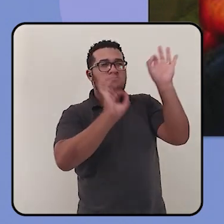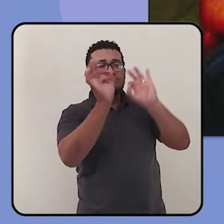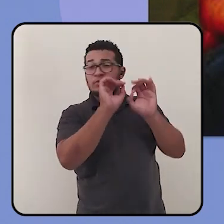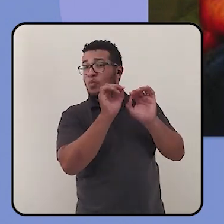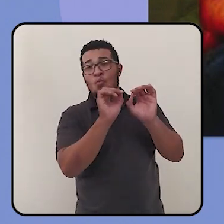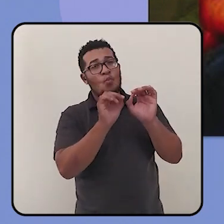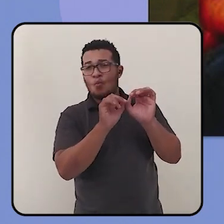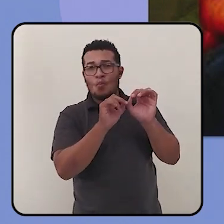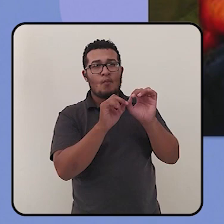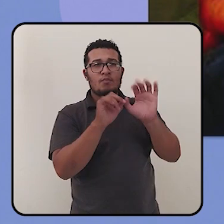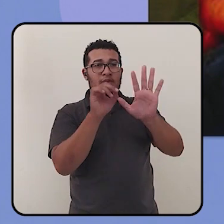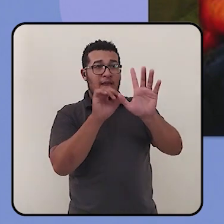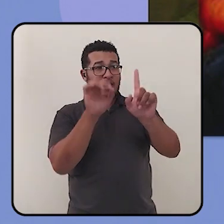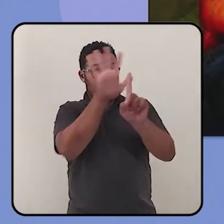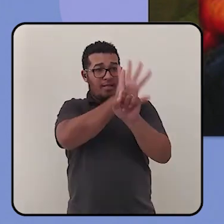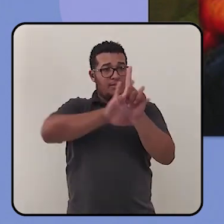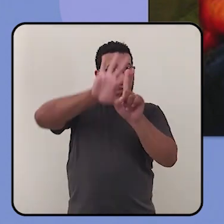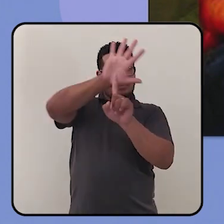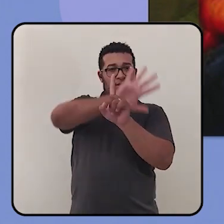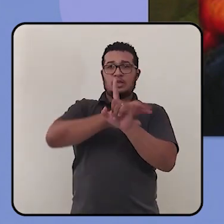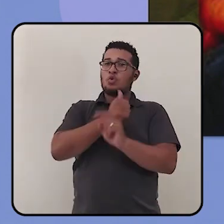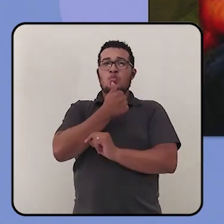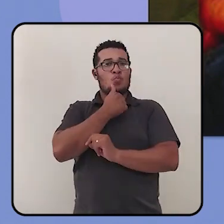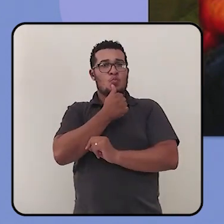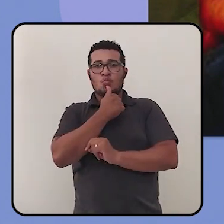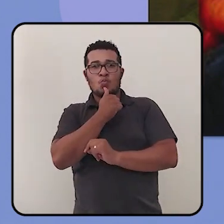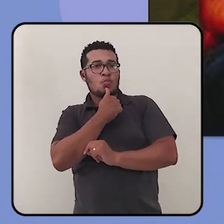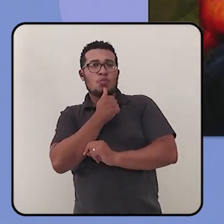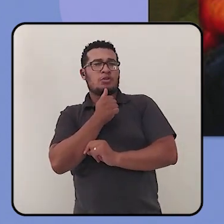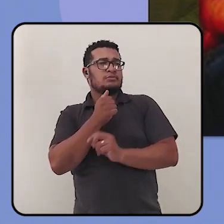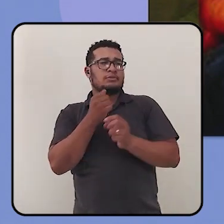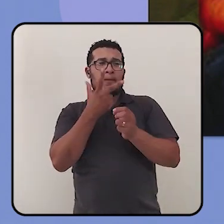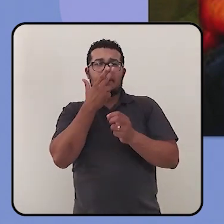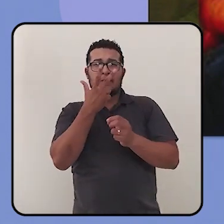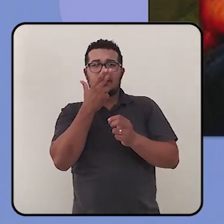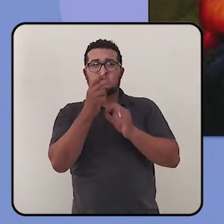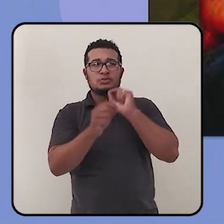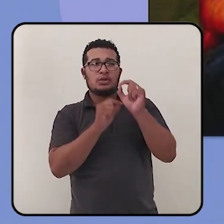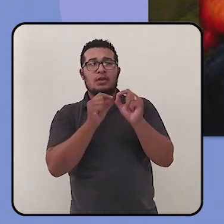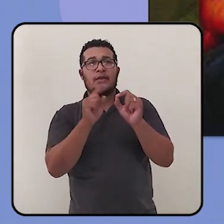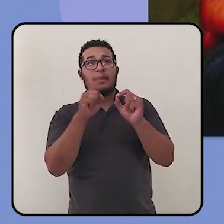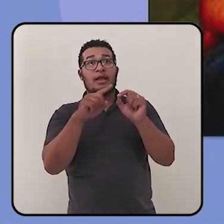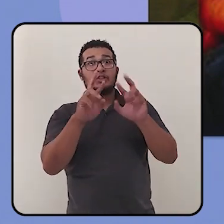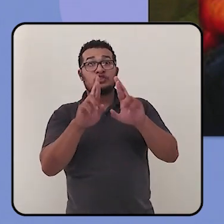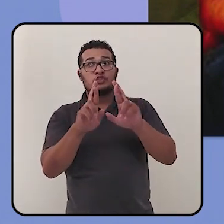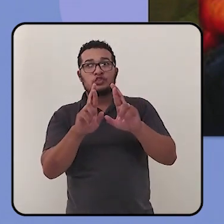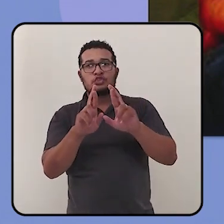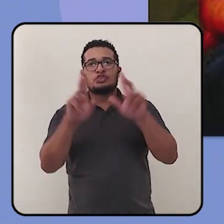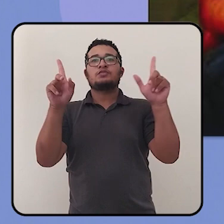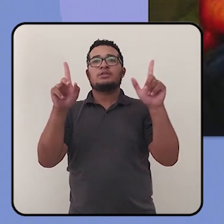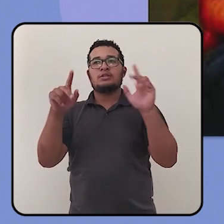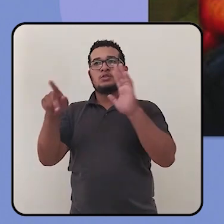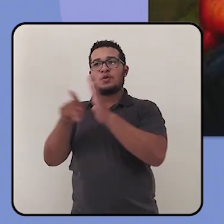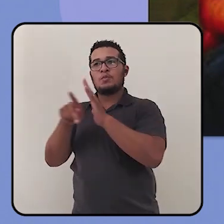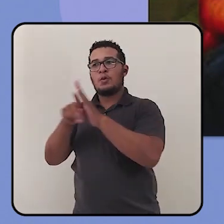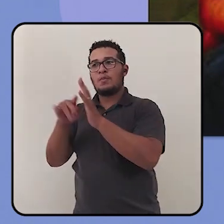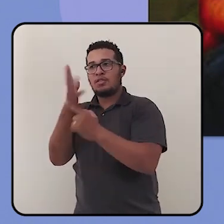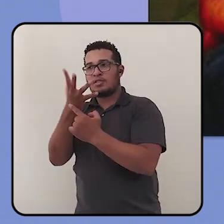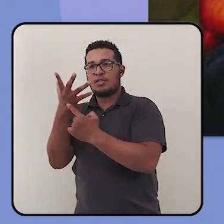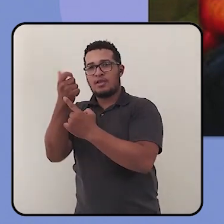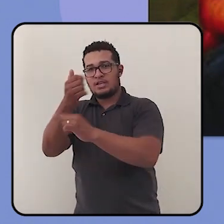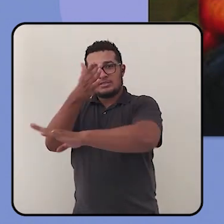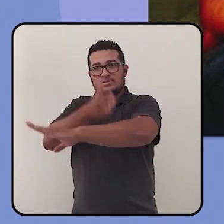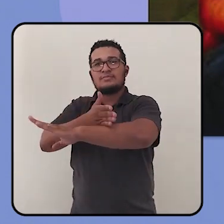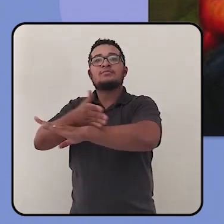tão perfeita atrás não tem nenhum o fundo é ou seja é bem diferente da arte